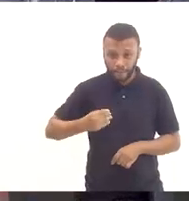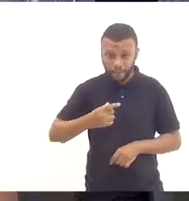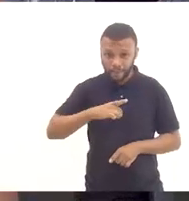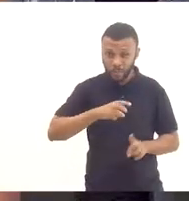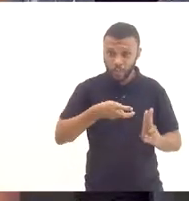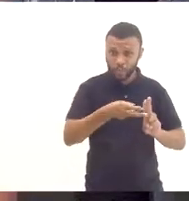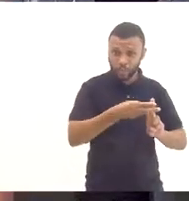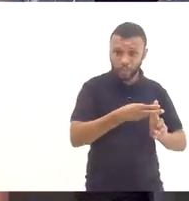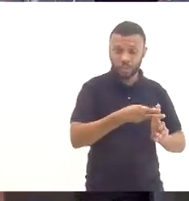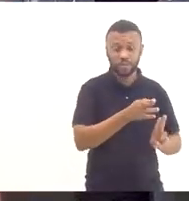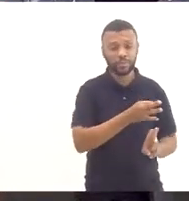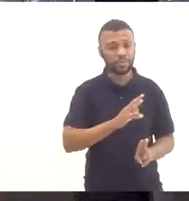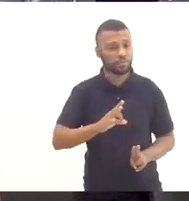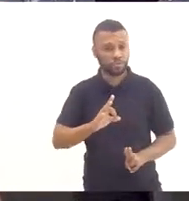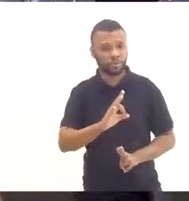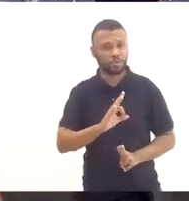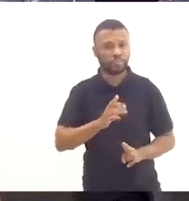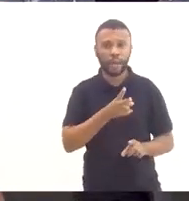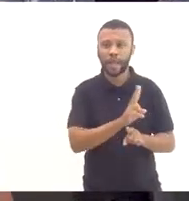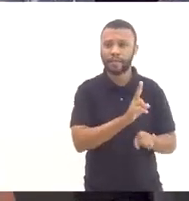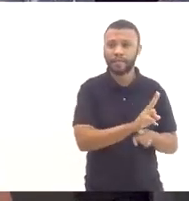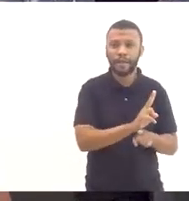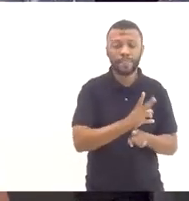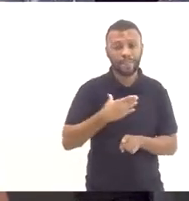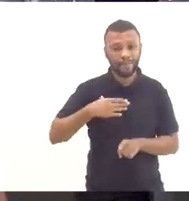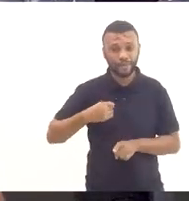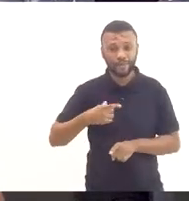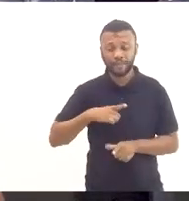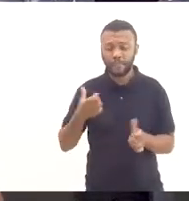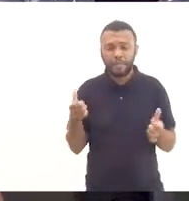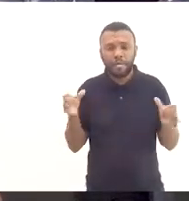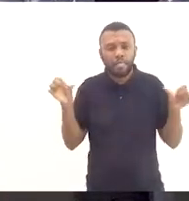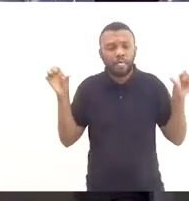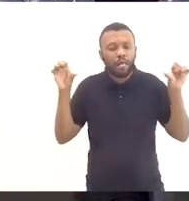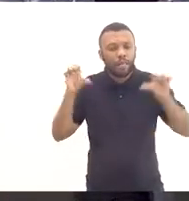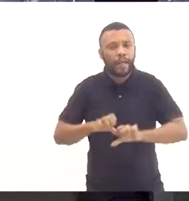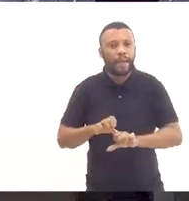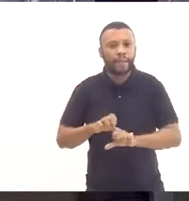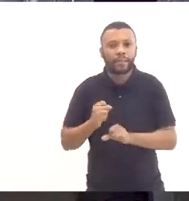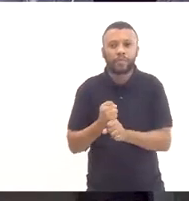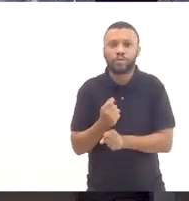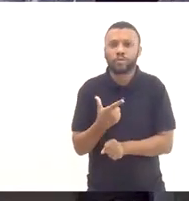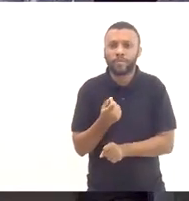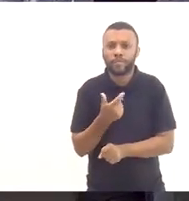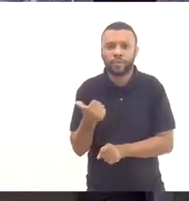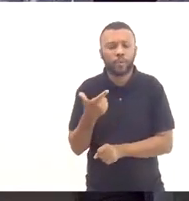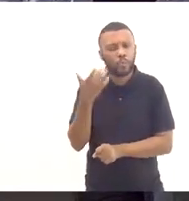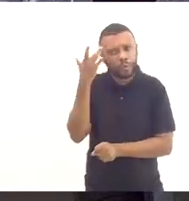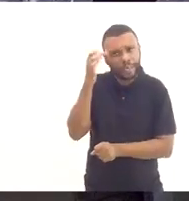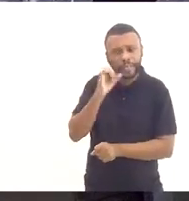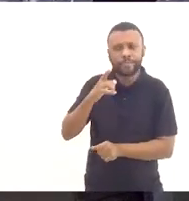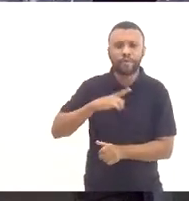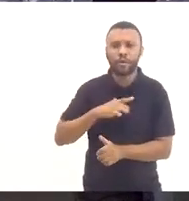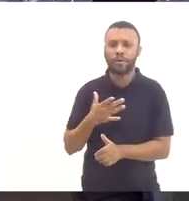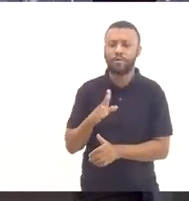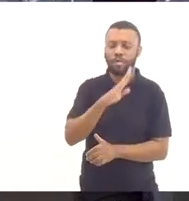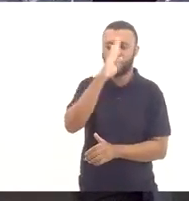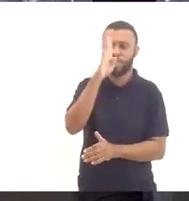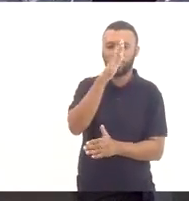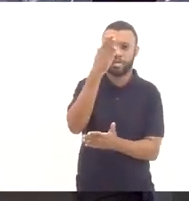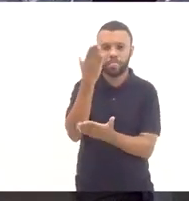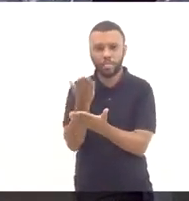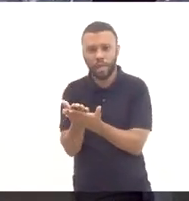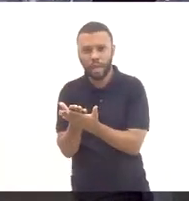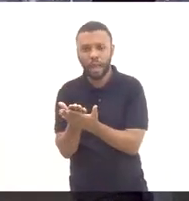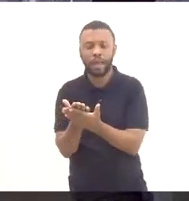uma queda no final de 2021 ele nunca tinha tido eu não sei se foi uma convulsão se foi um desmaio eu